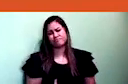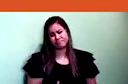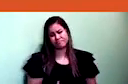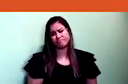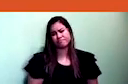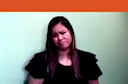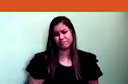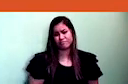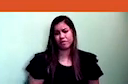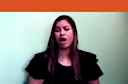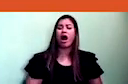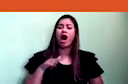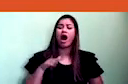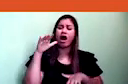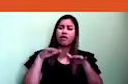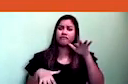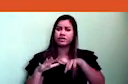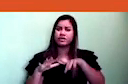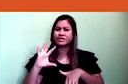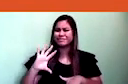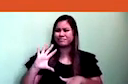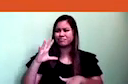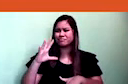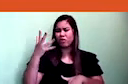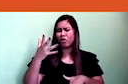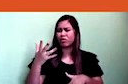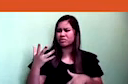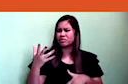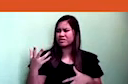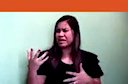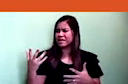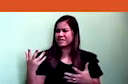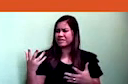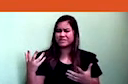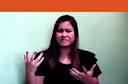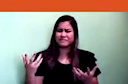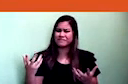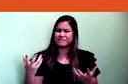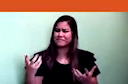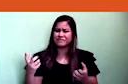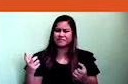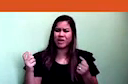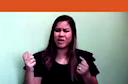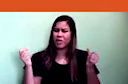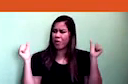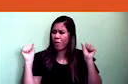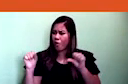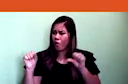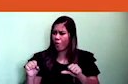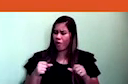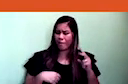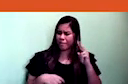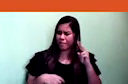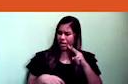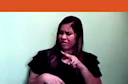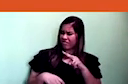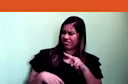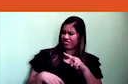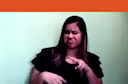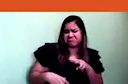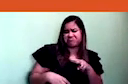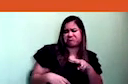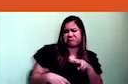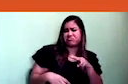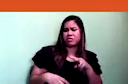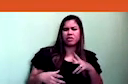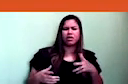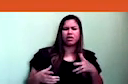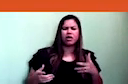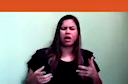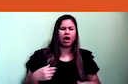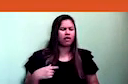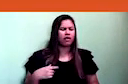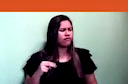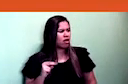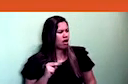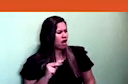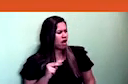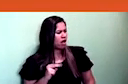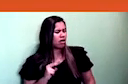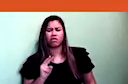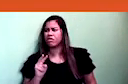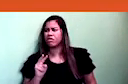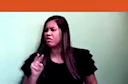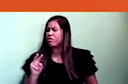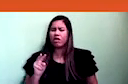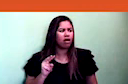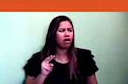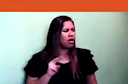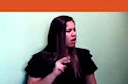que poderia ser um evento de muita comoção, ou vice-versa, né? Uma pessoa muito comovida com um evento que talvez não